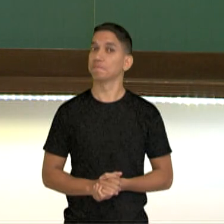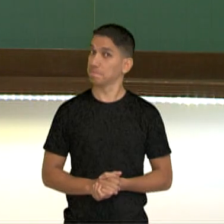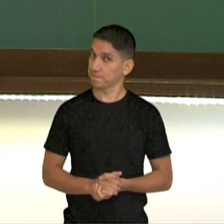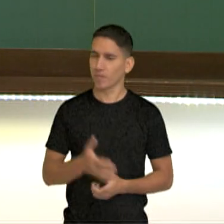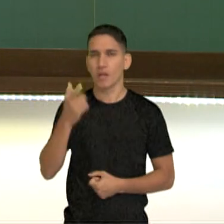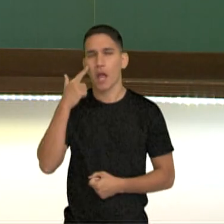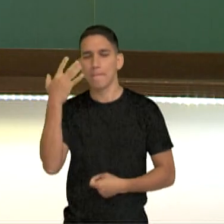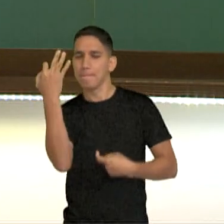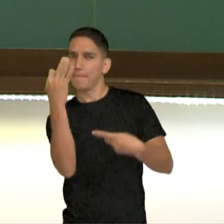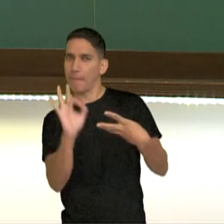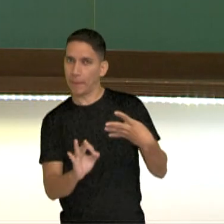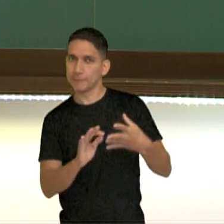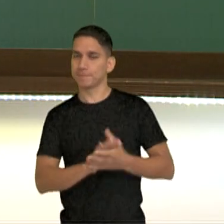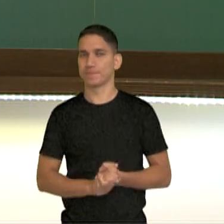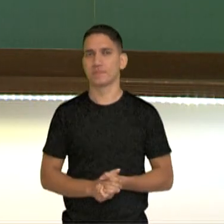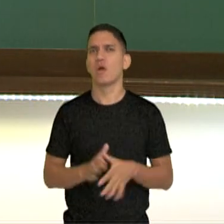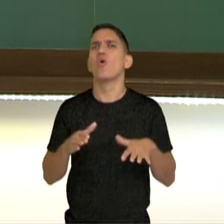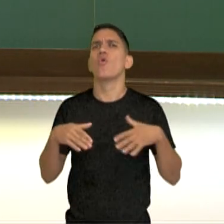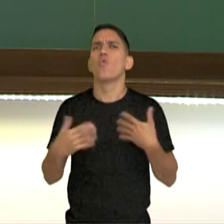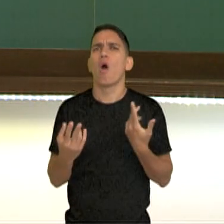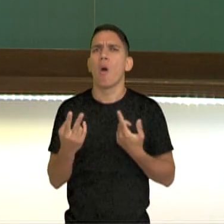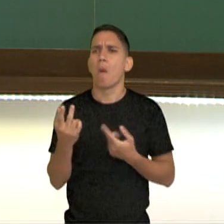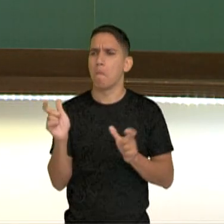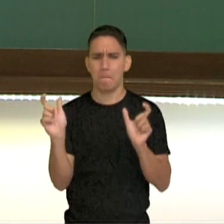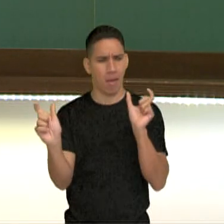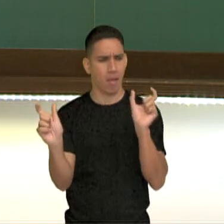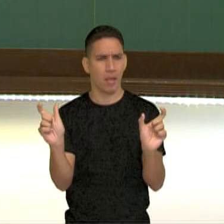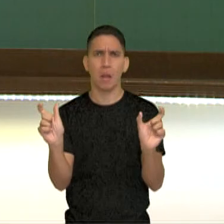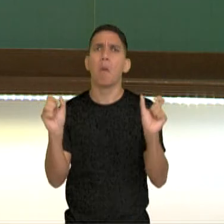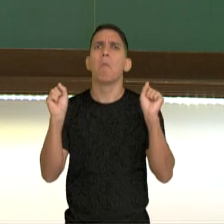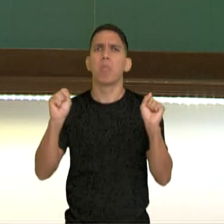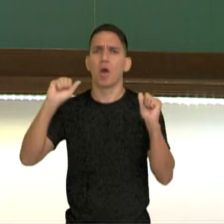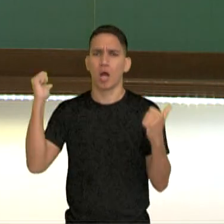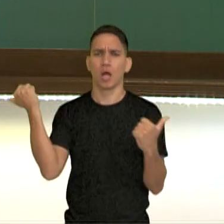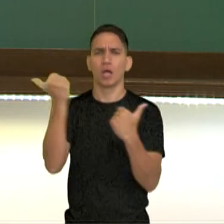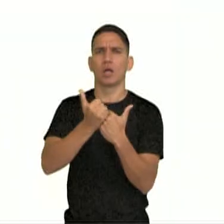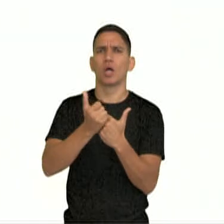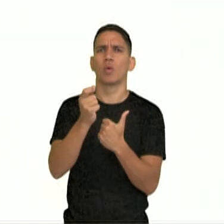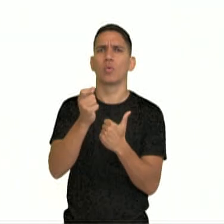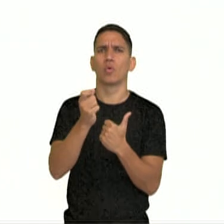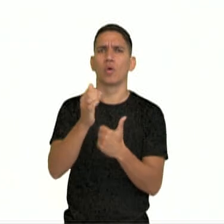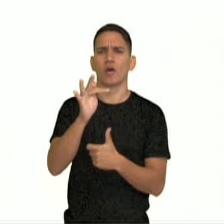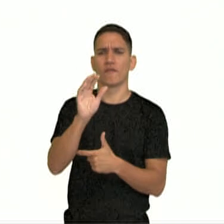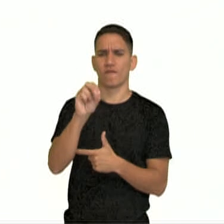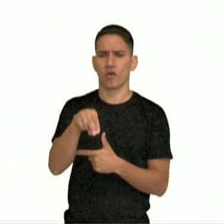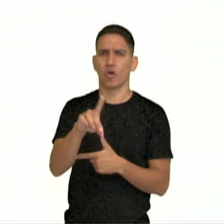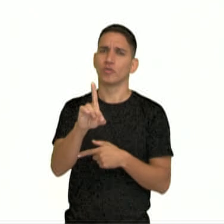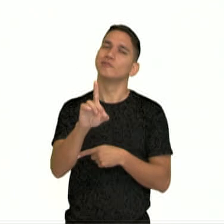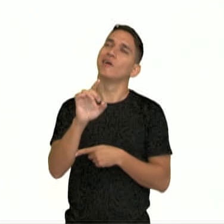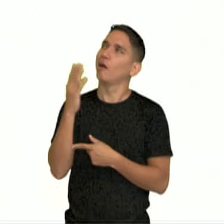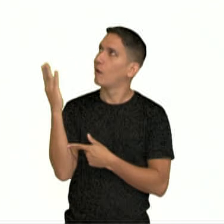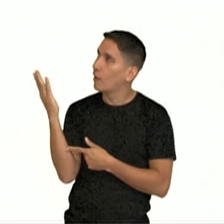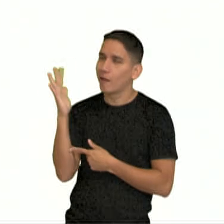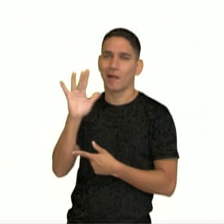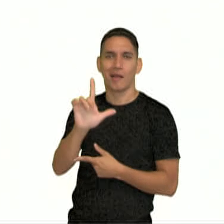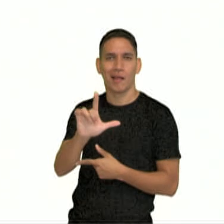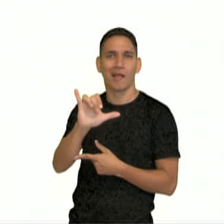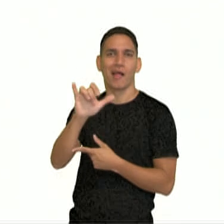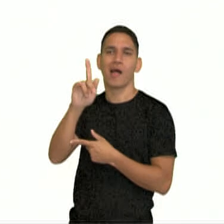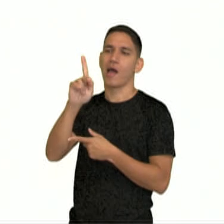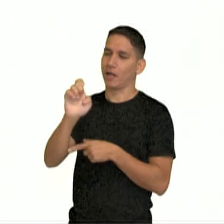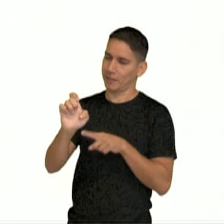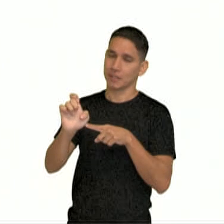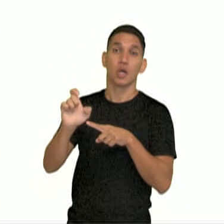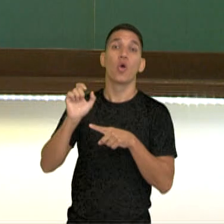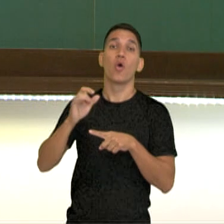Vamos conferir então? E qual das duas palavrinhas poderia ser substituída? É a palavra like. A